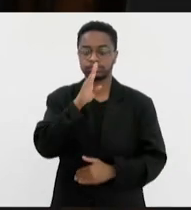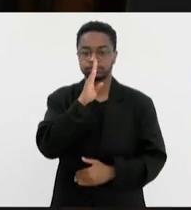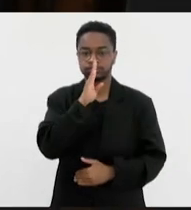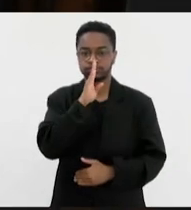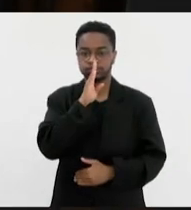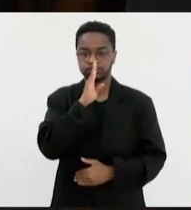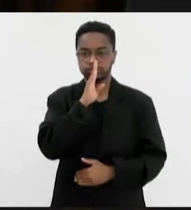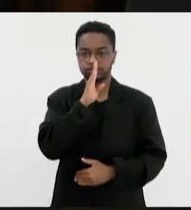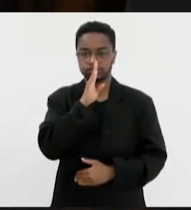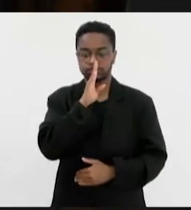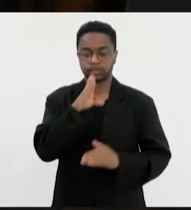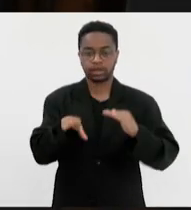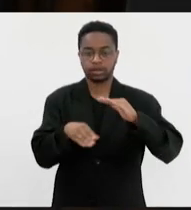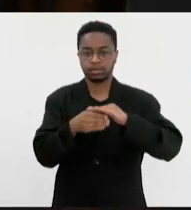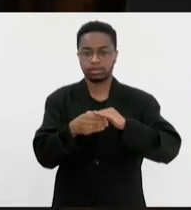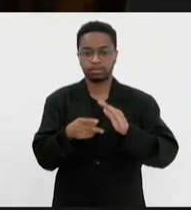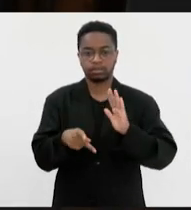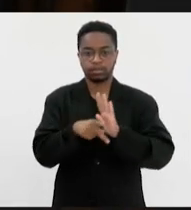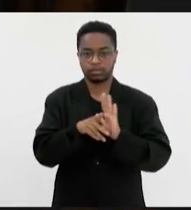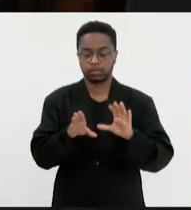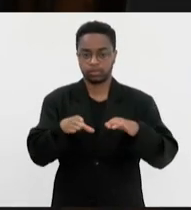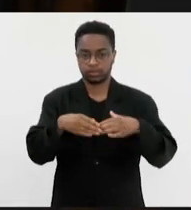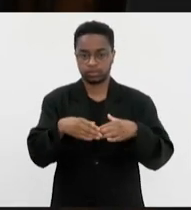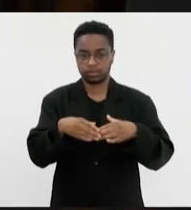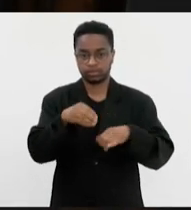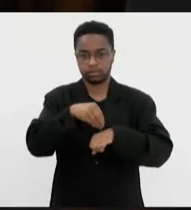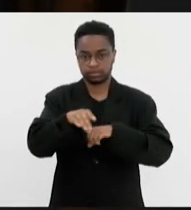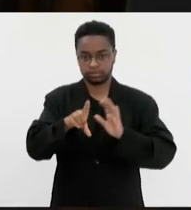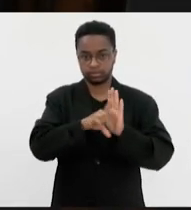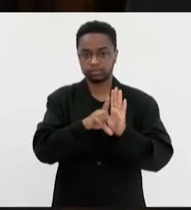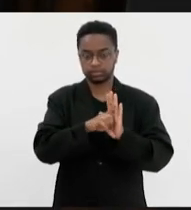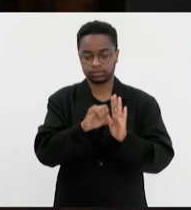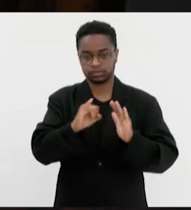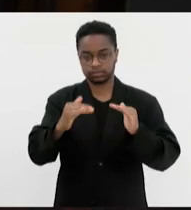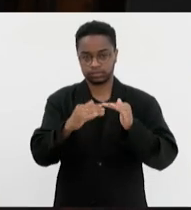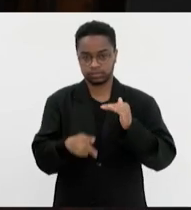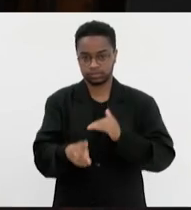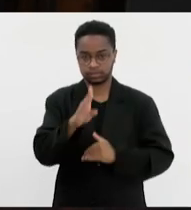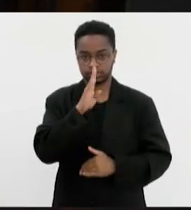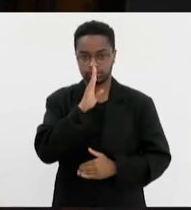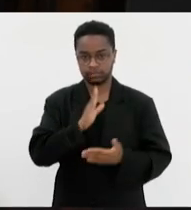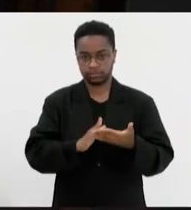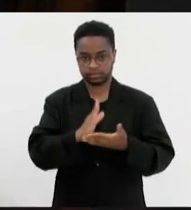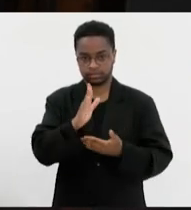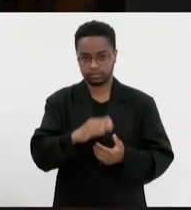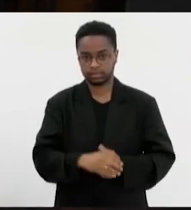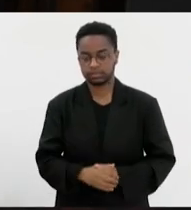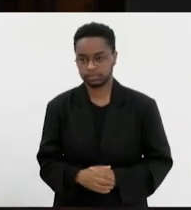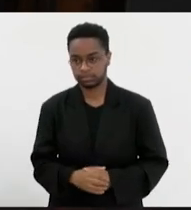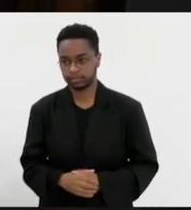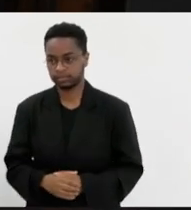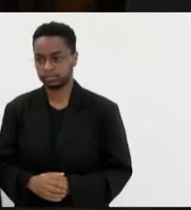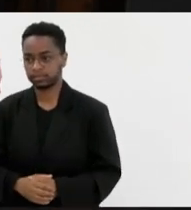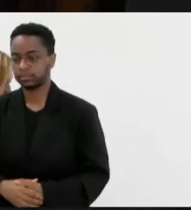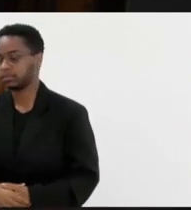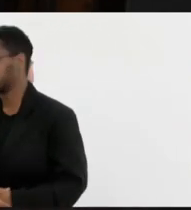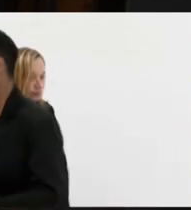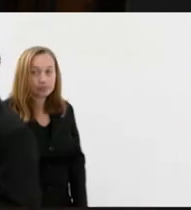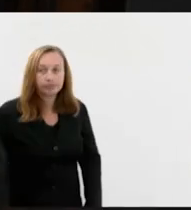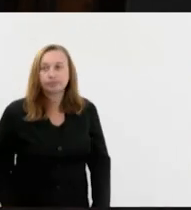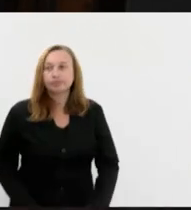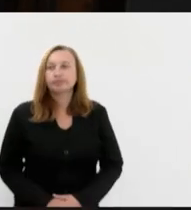emenda da Comissão de Indicação Legislativa. Senhores que aprovam, como estão aprovada, vai à